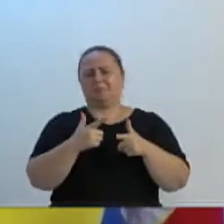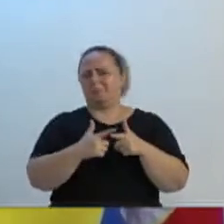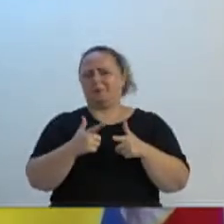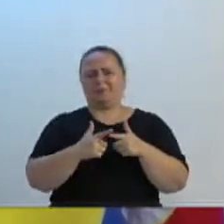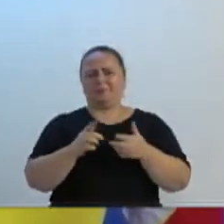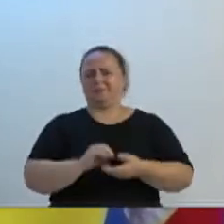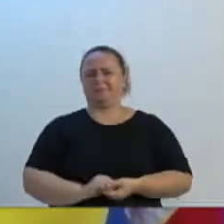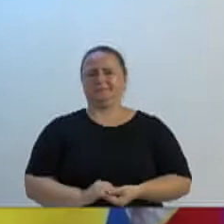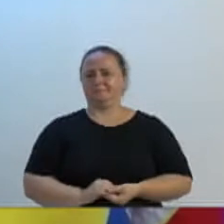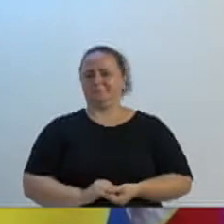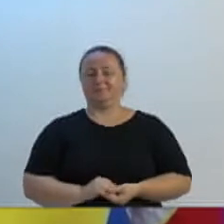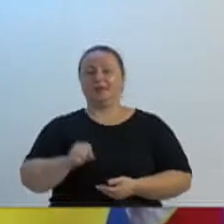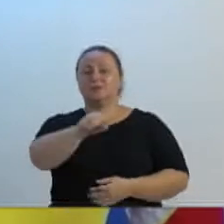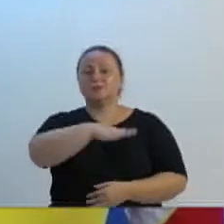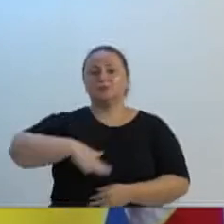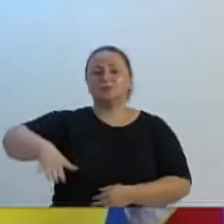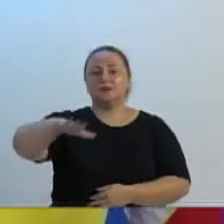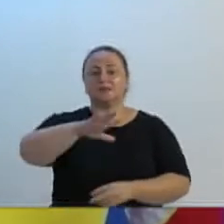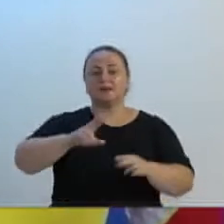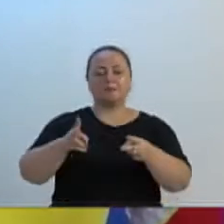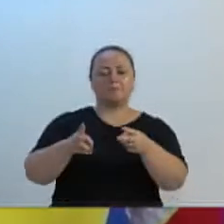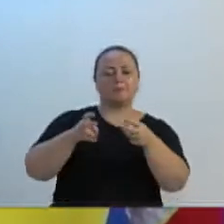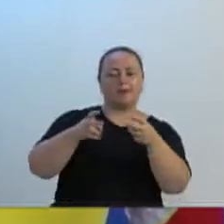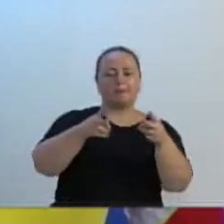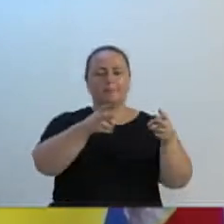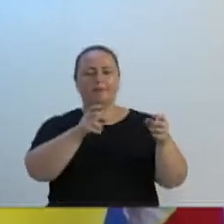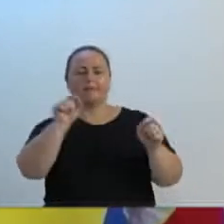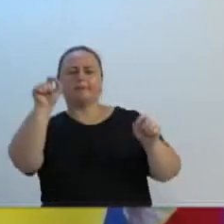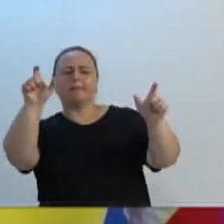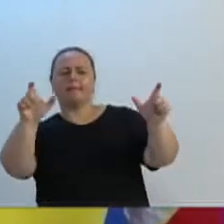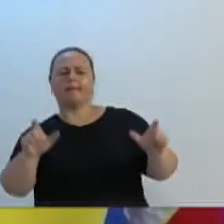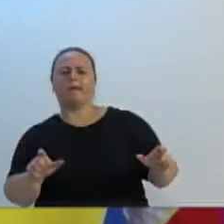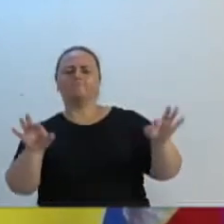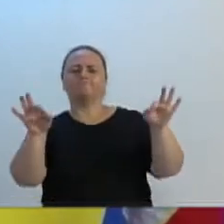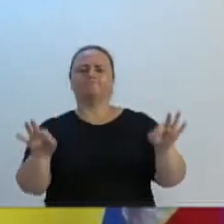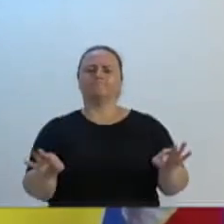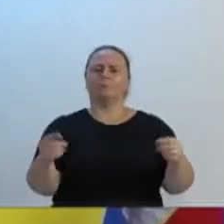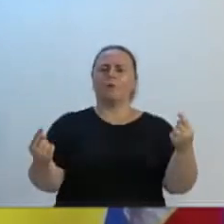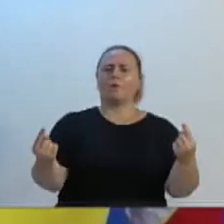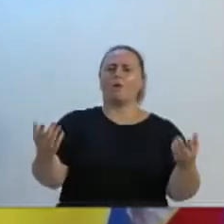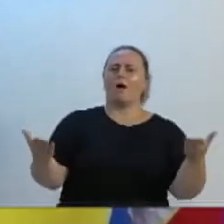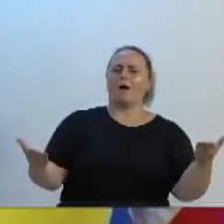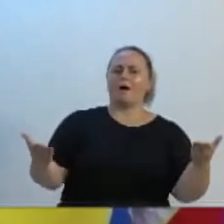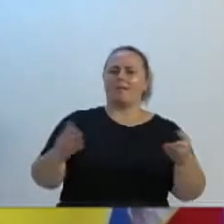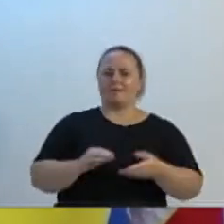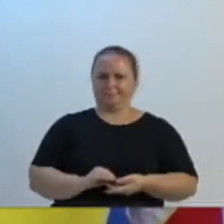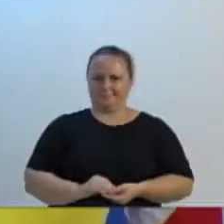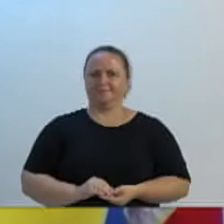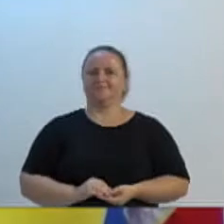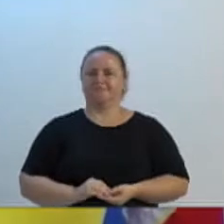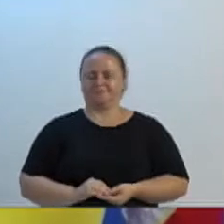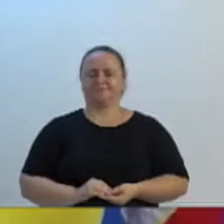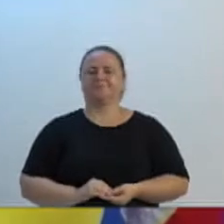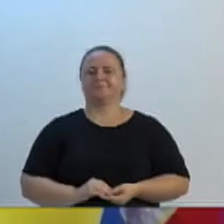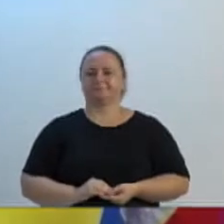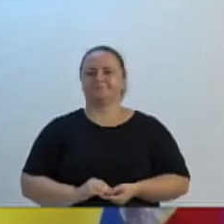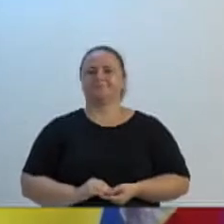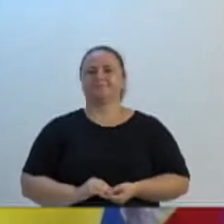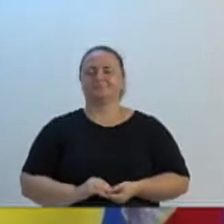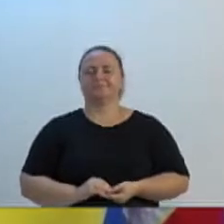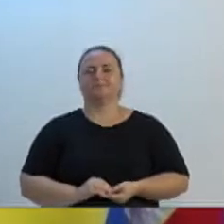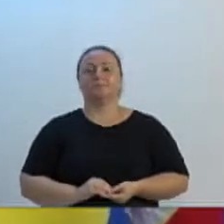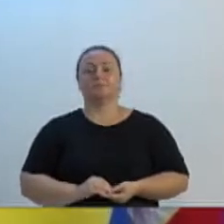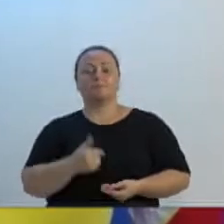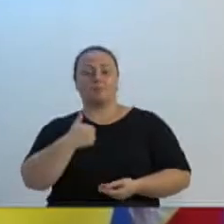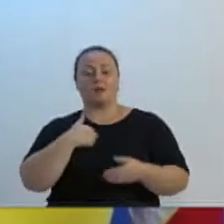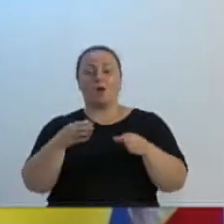a marola e durante o dia de ontem eu e minha equipe tivemos opportu de oportunidade de participar de várias